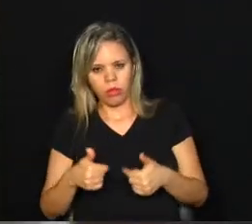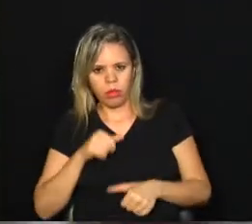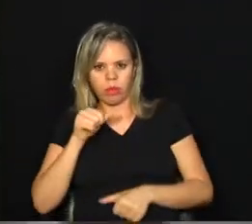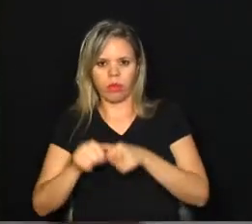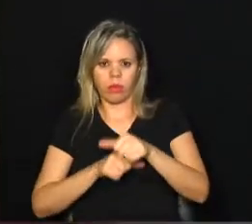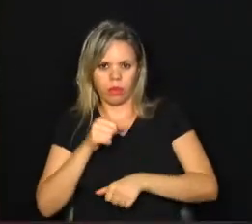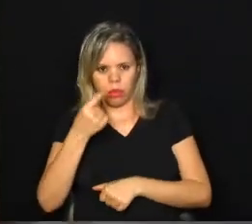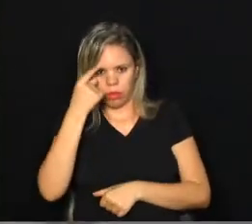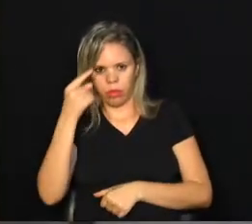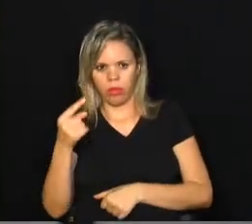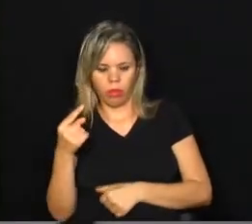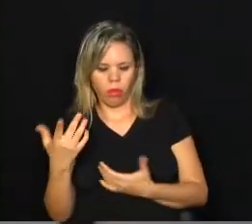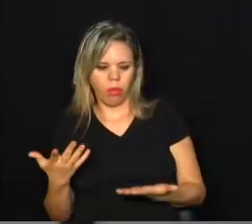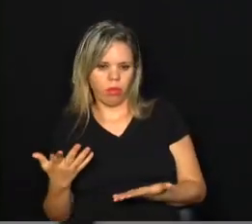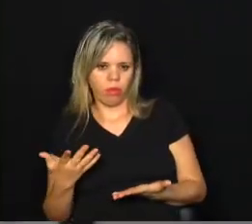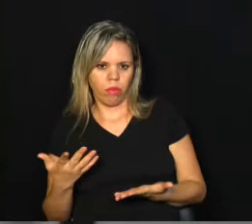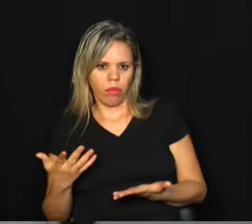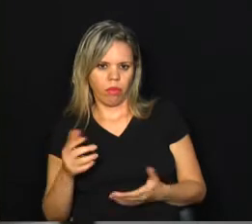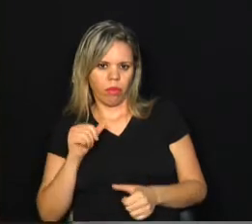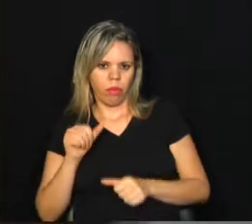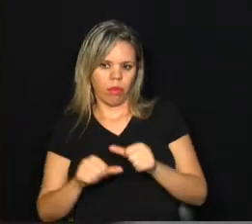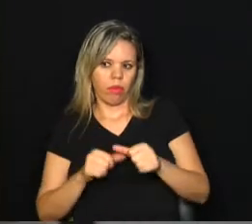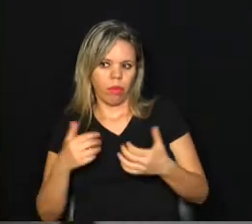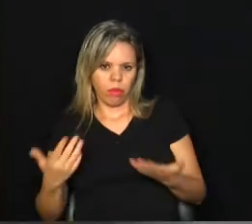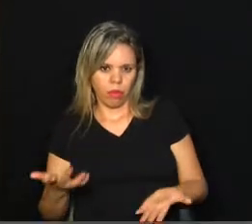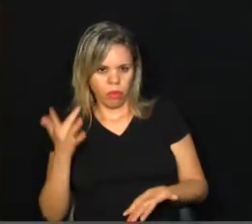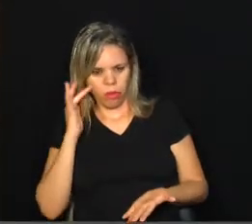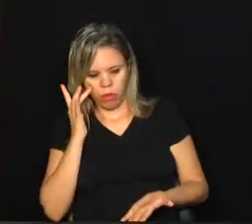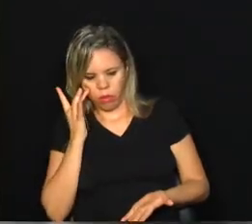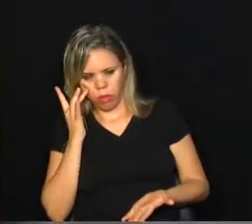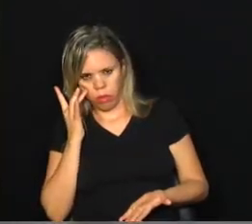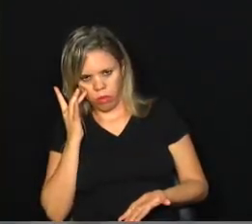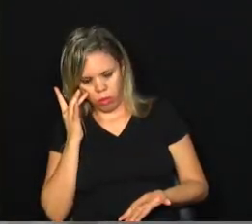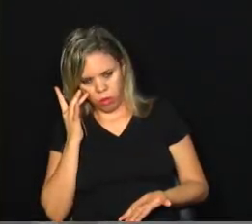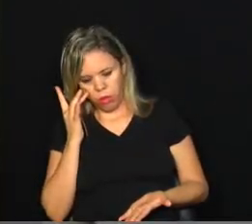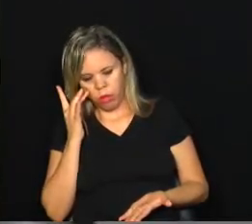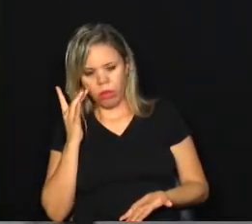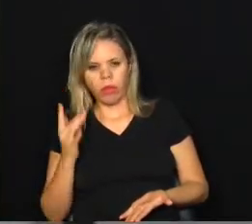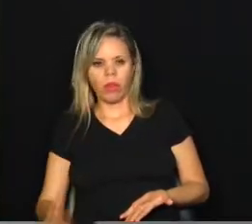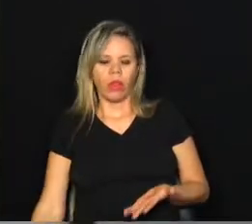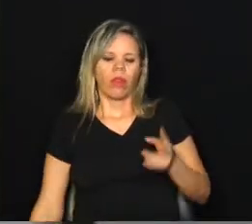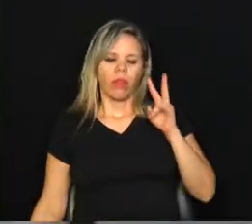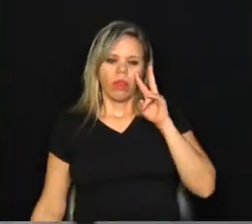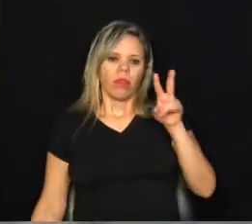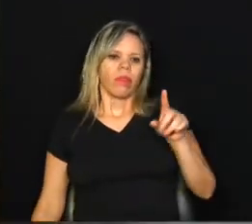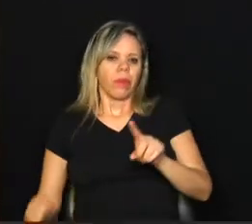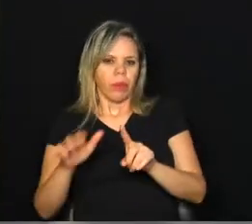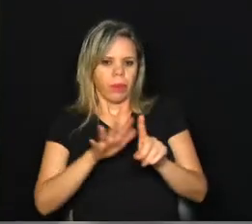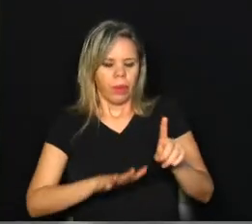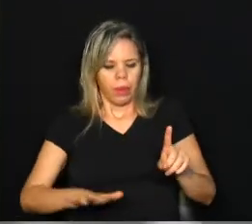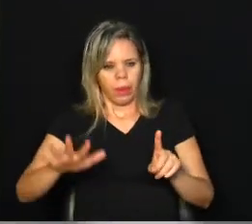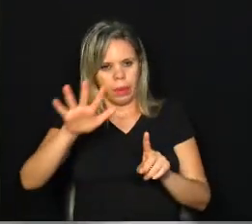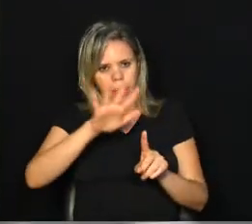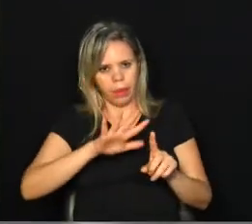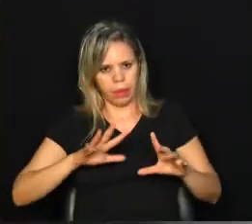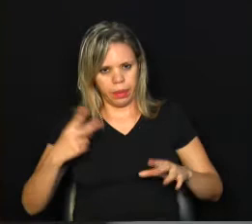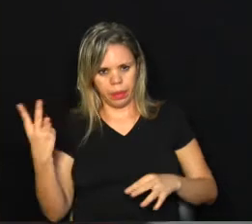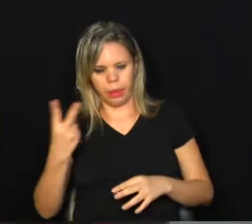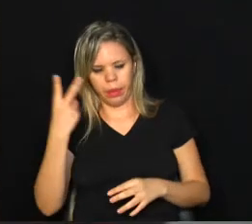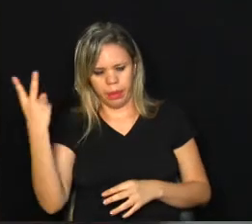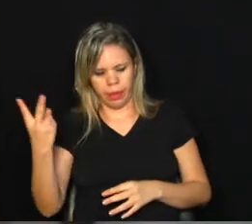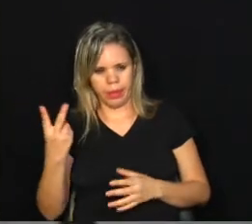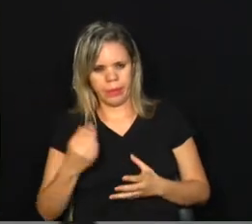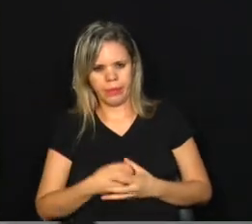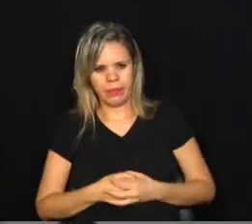as ideias na transformação. Então, eu acho que é muito isso, de ver na sociedade civil como um todo o valor disso,